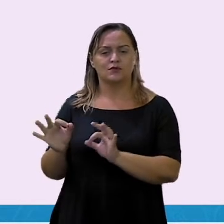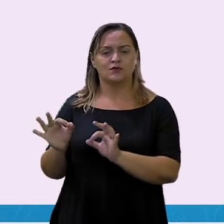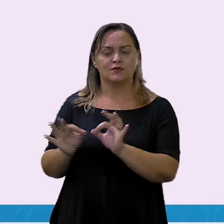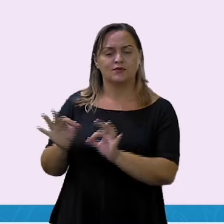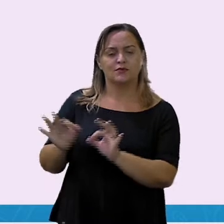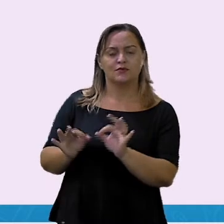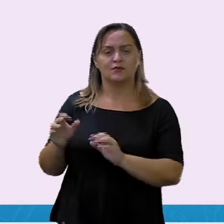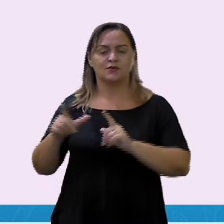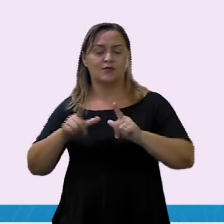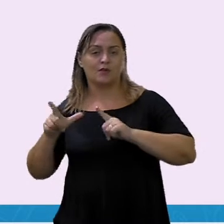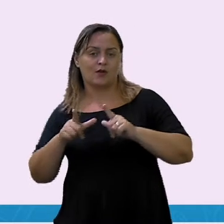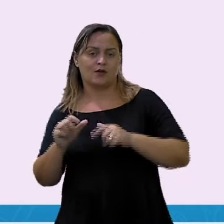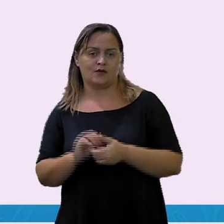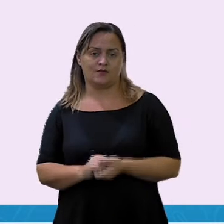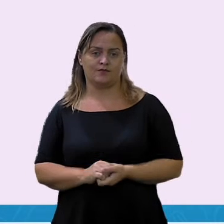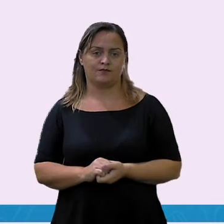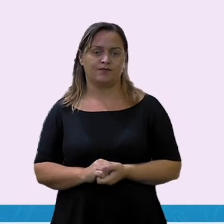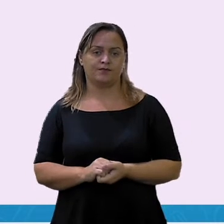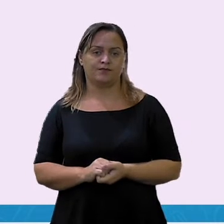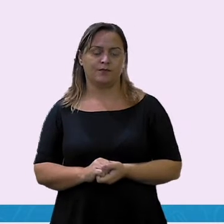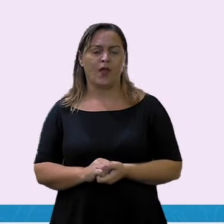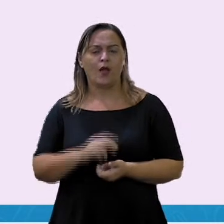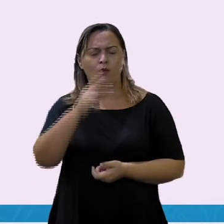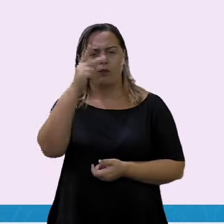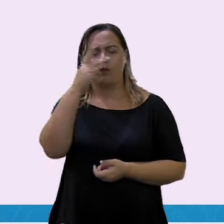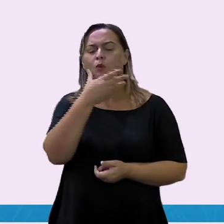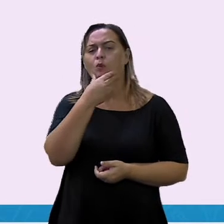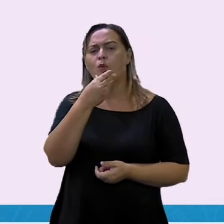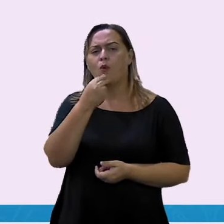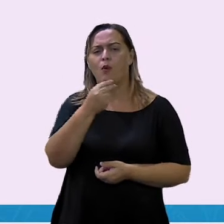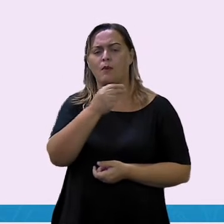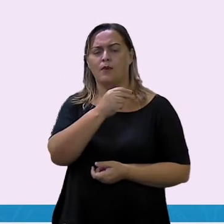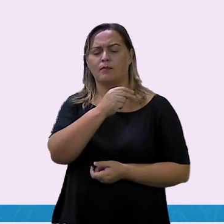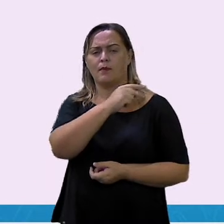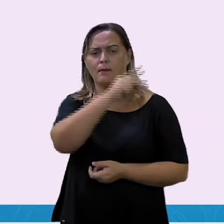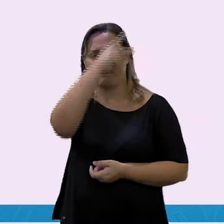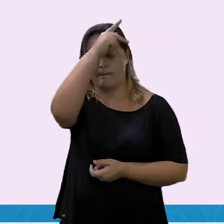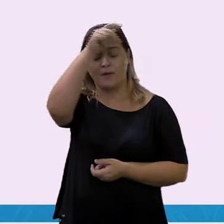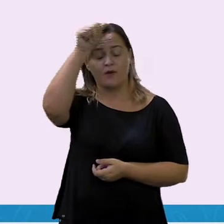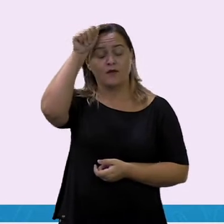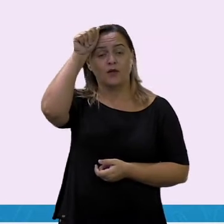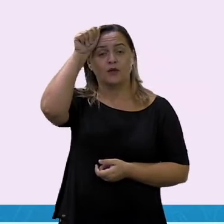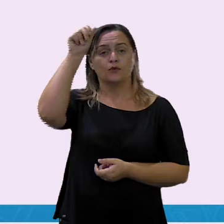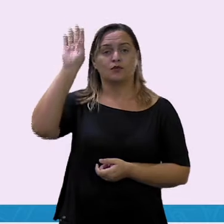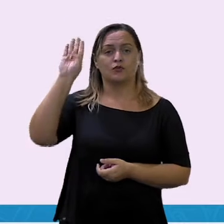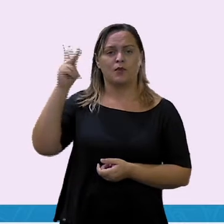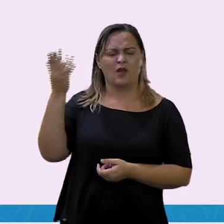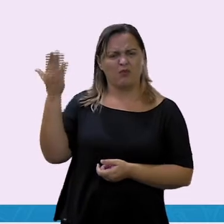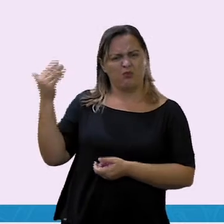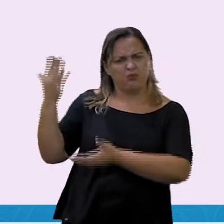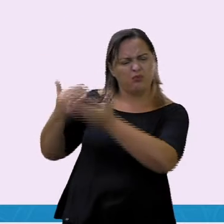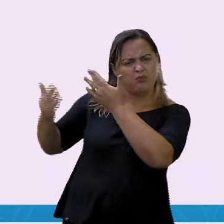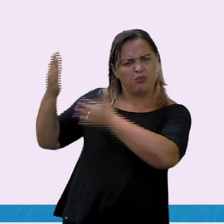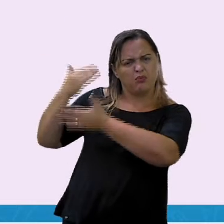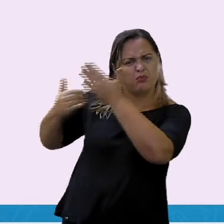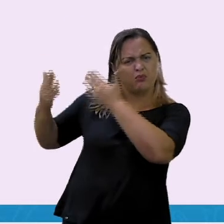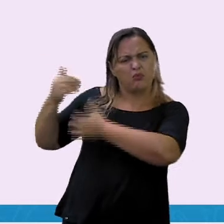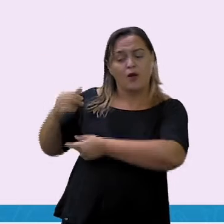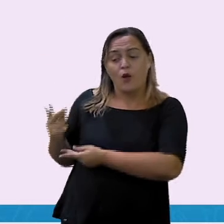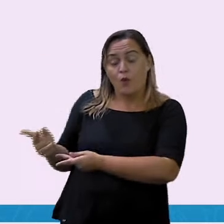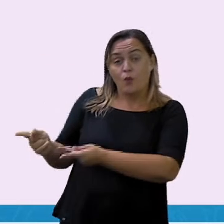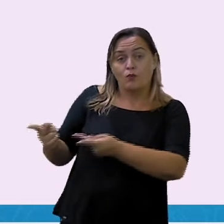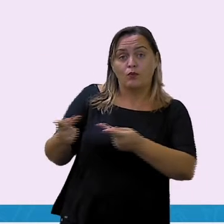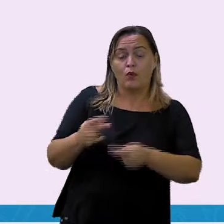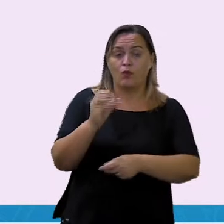então prefeito de Belo Horizonte, Niemeyer projetou o Moderno da Pampulha, o conjunto moderno da Pampulha, em parceria